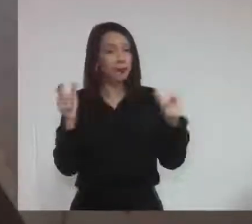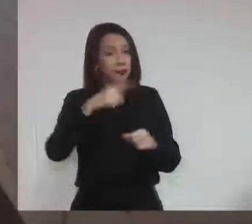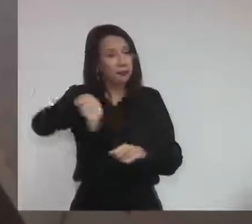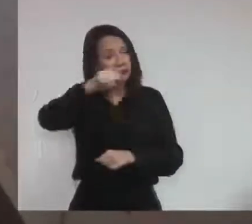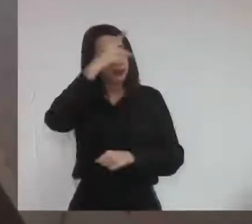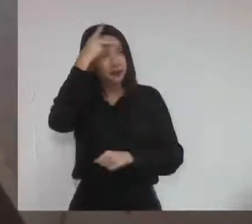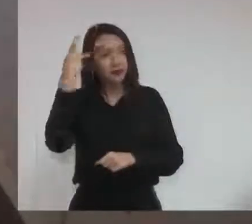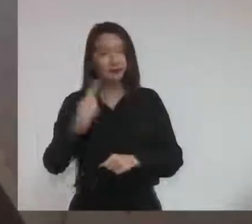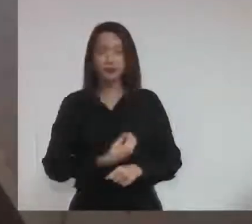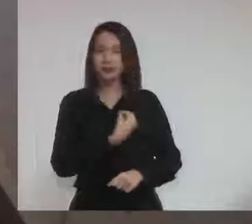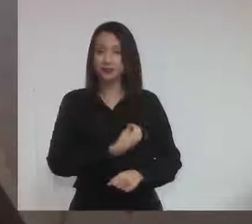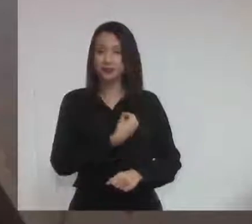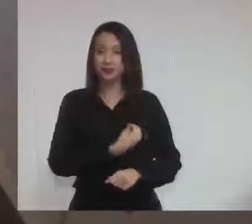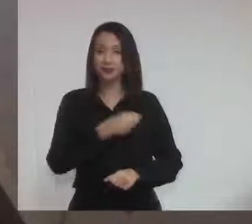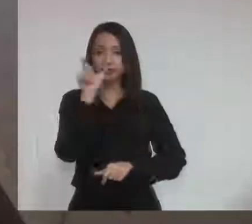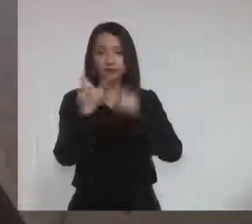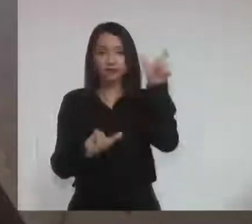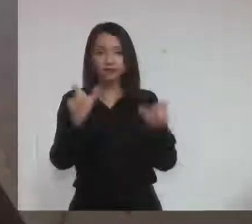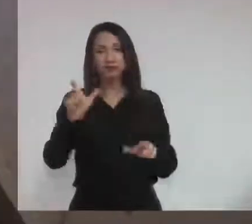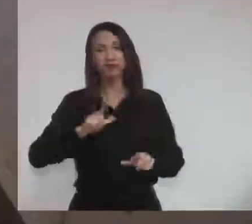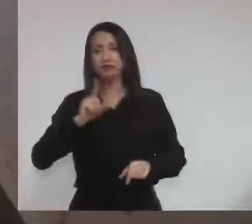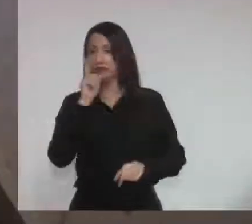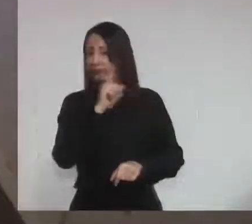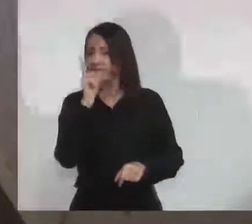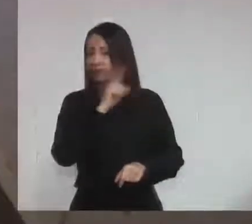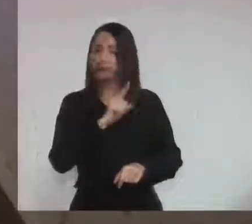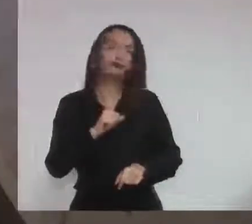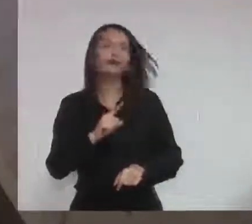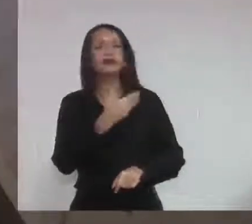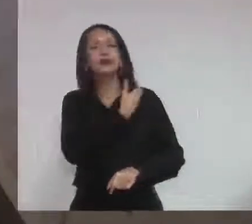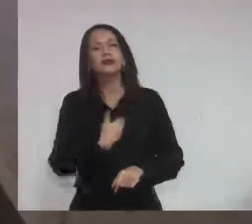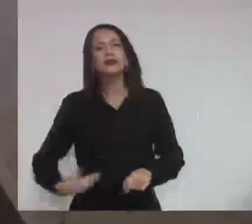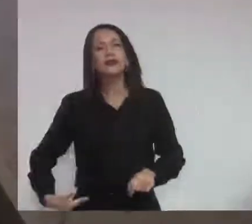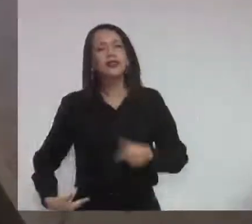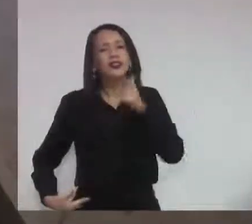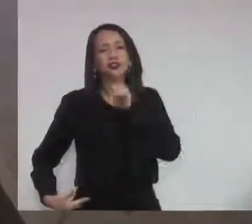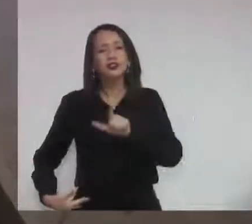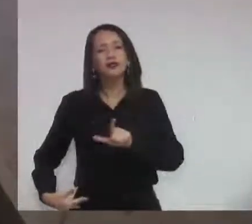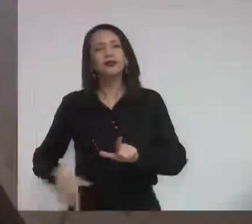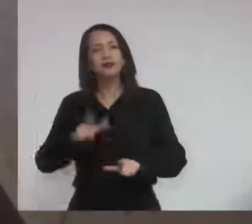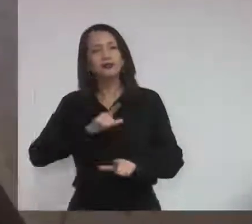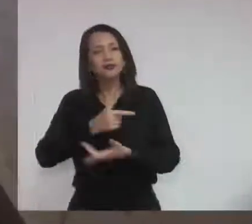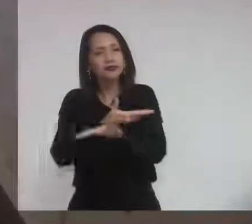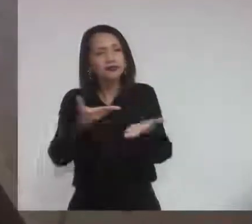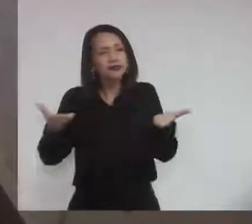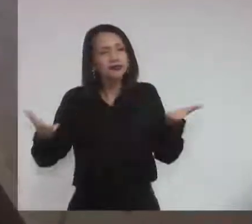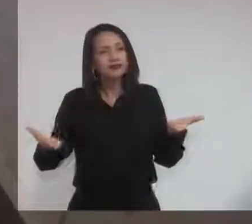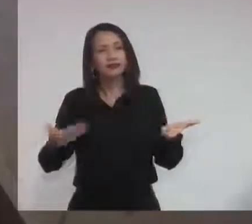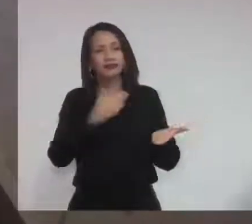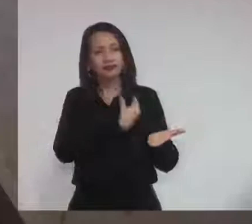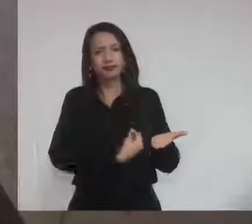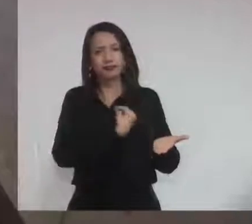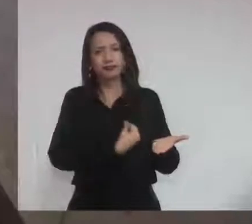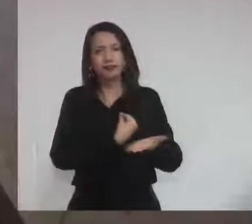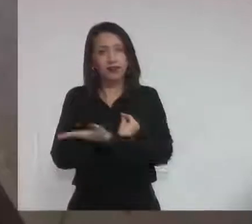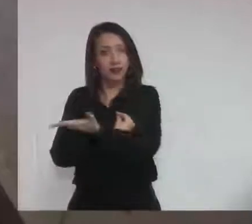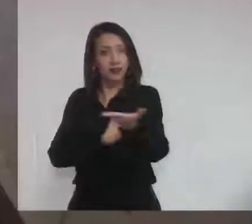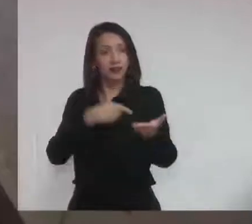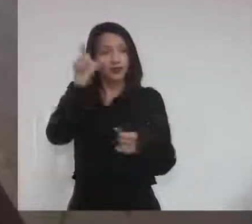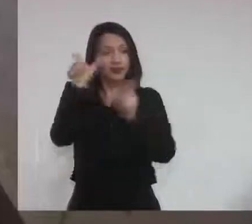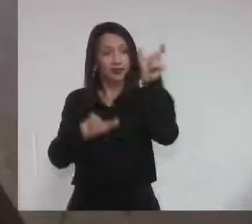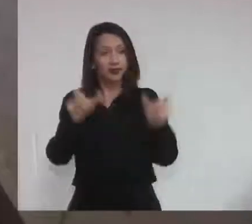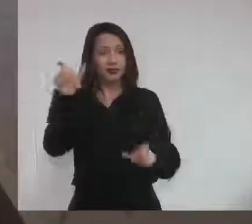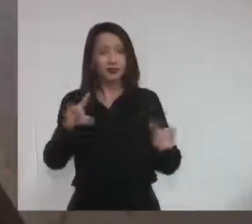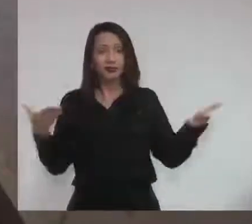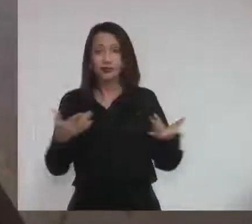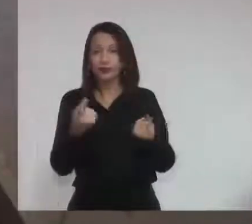sabe, e eu acho que aí há uma falha do governo, uma falha de conseguir levar até a população, e essa falha, até pela